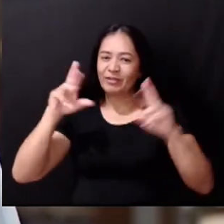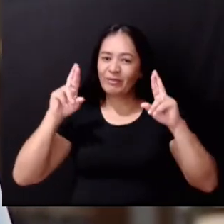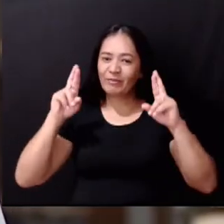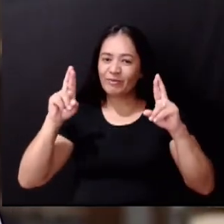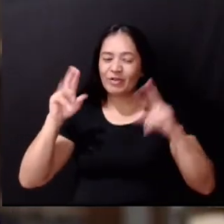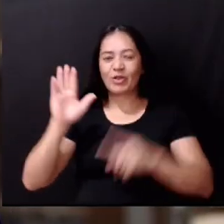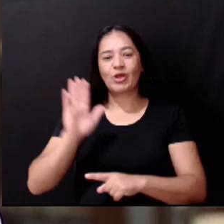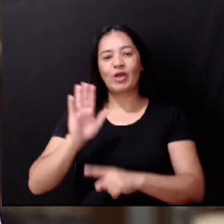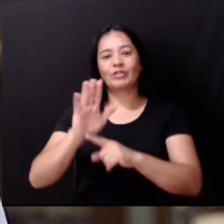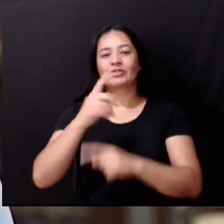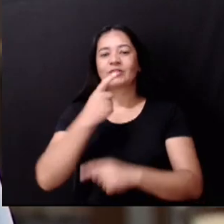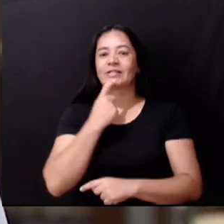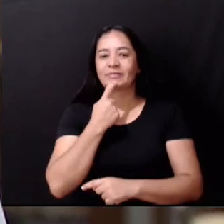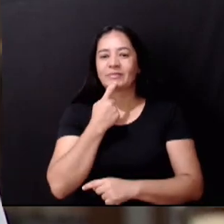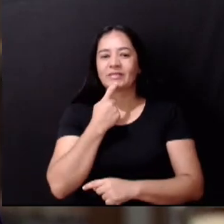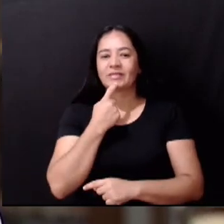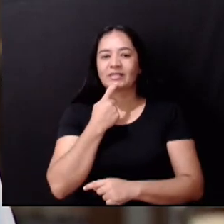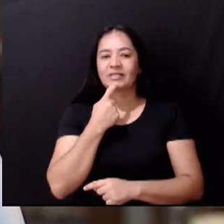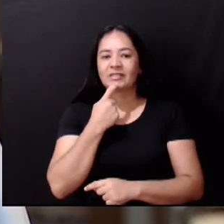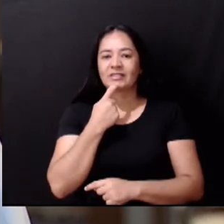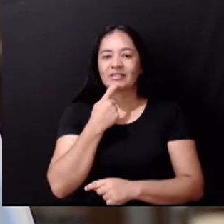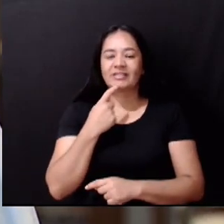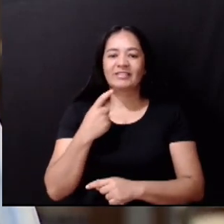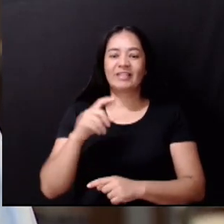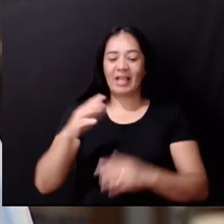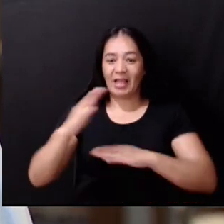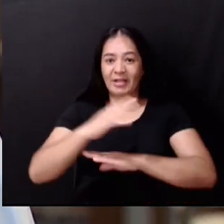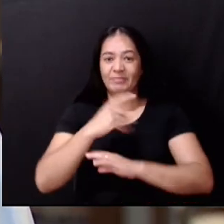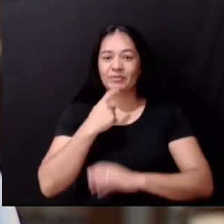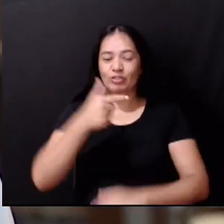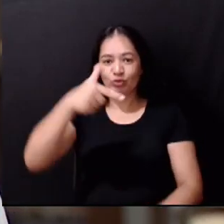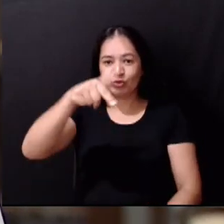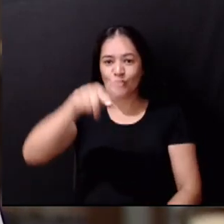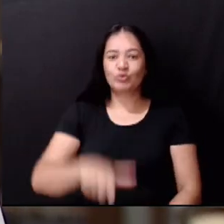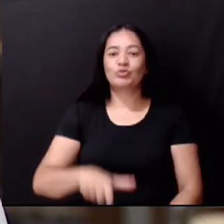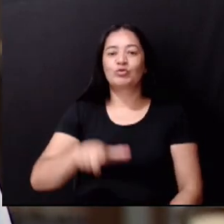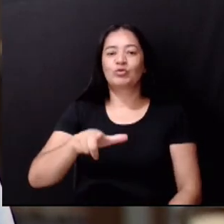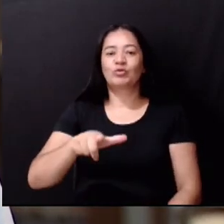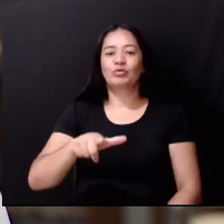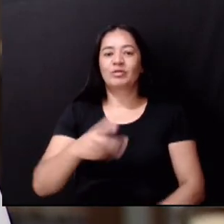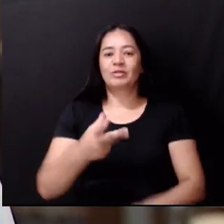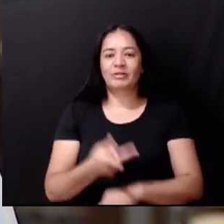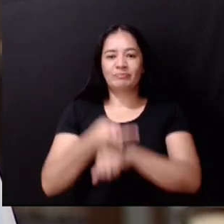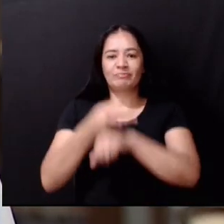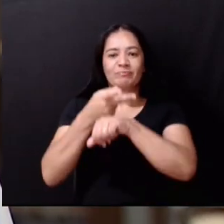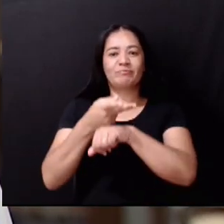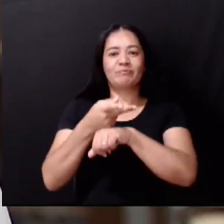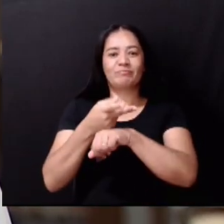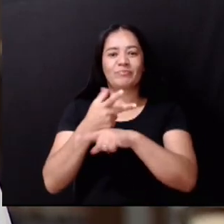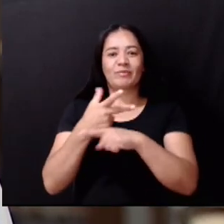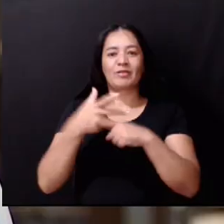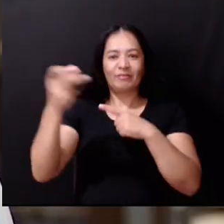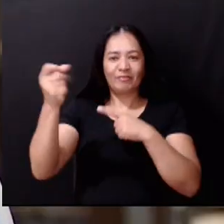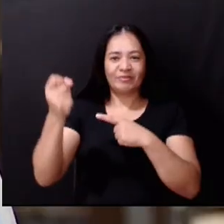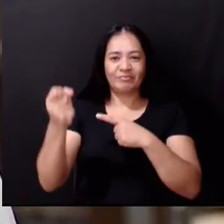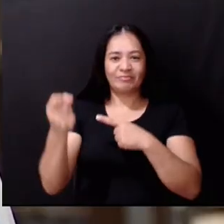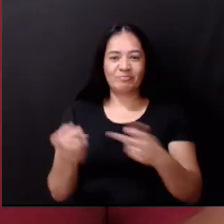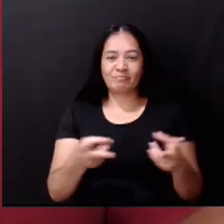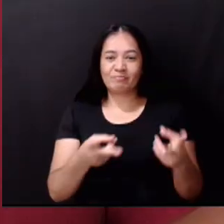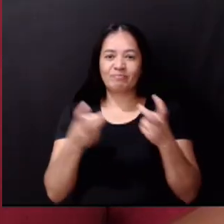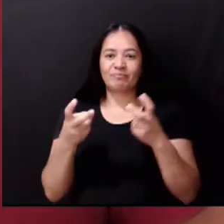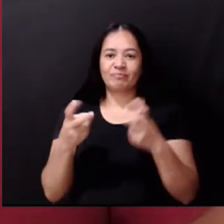a Câmara de Campinas, mais uma vez, ser premiada, né, com esse reconhecimento do nosso selo